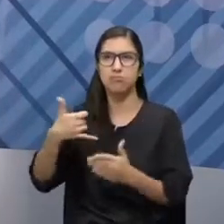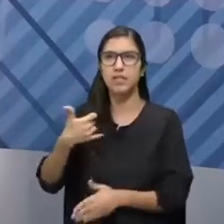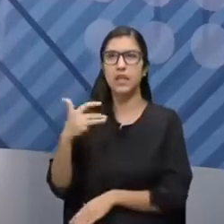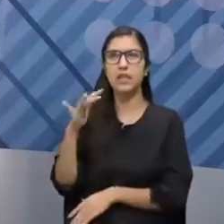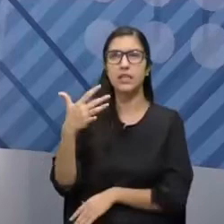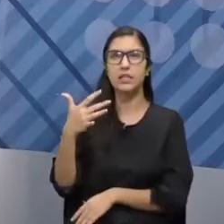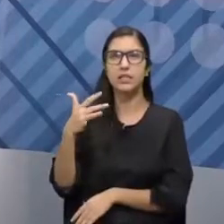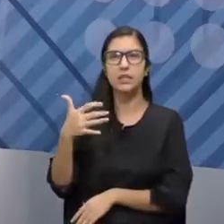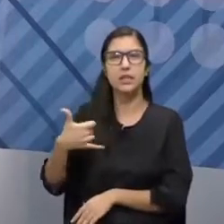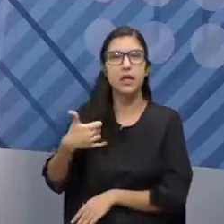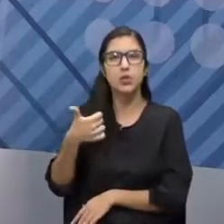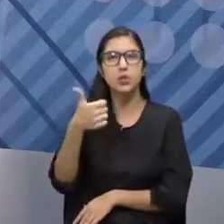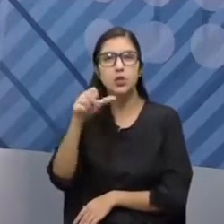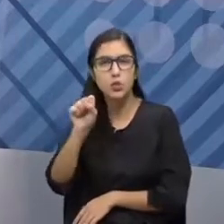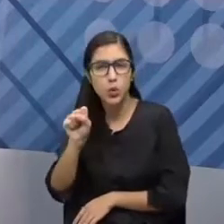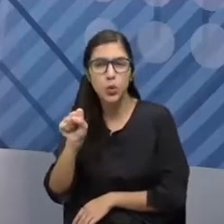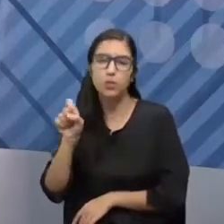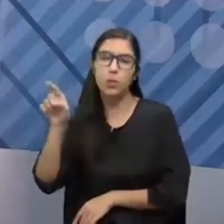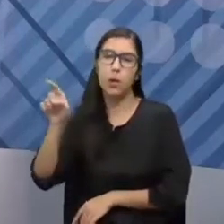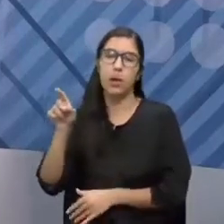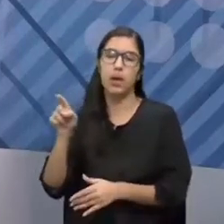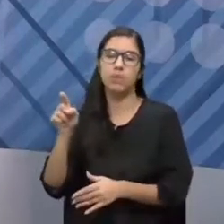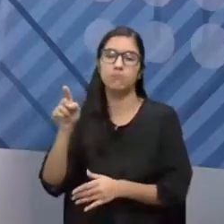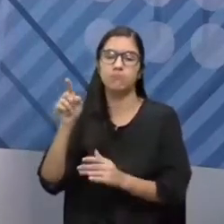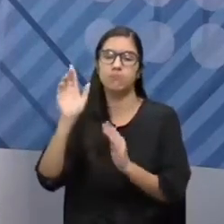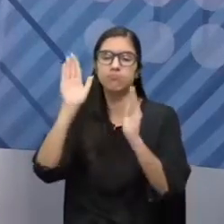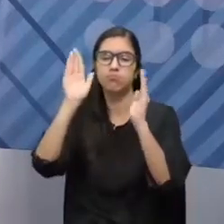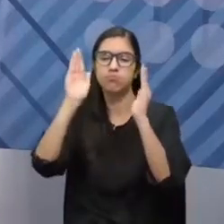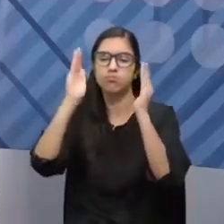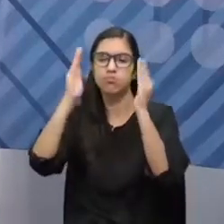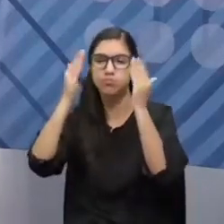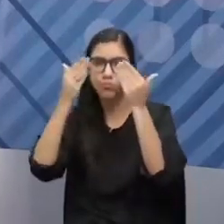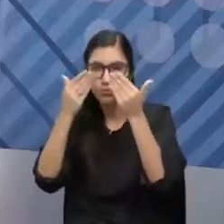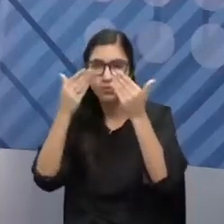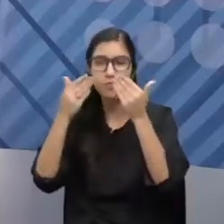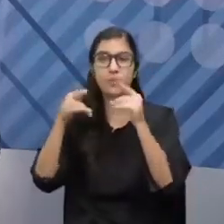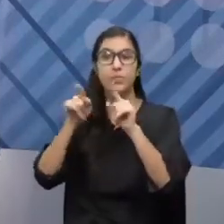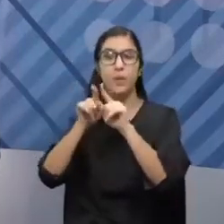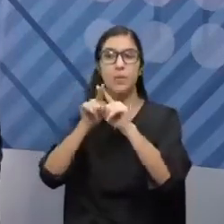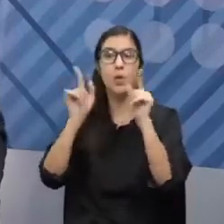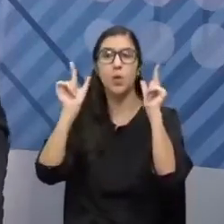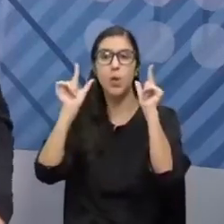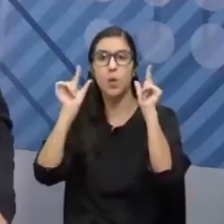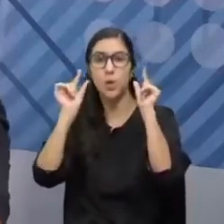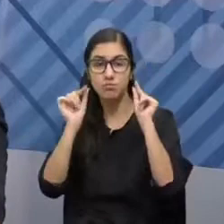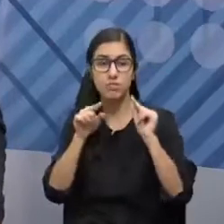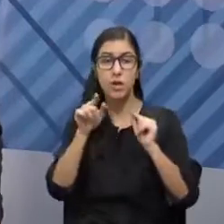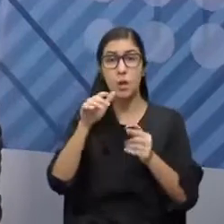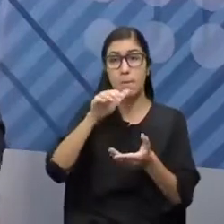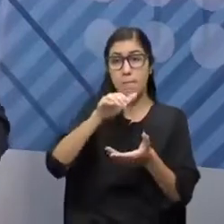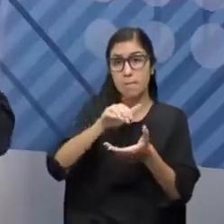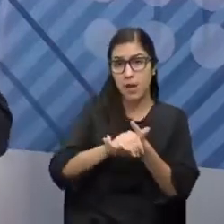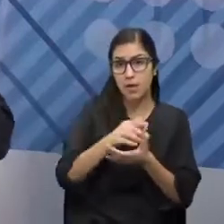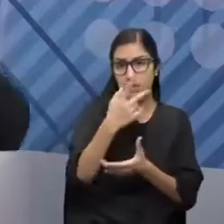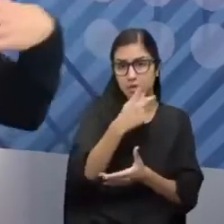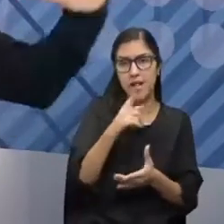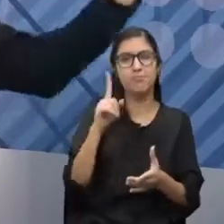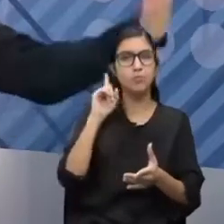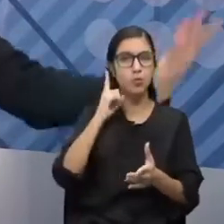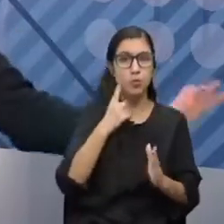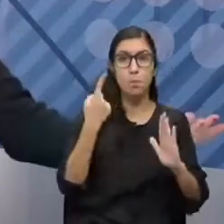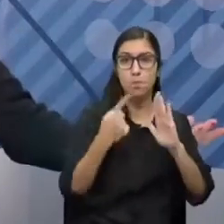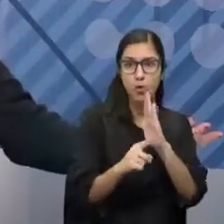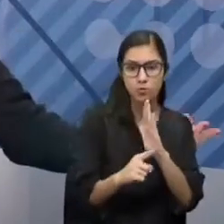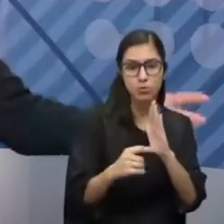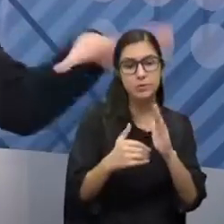anos a visão, também foi perdendo a audição. O marido nasceu surdo profundo e